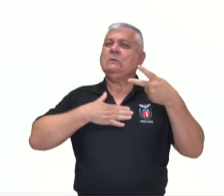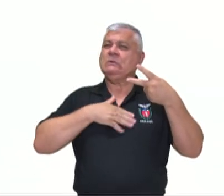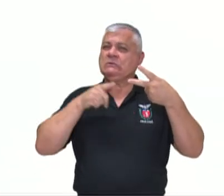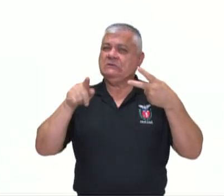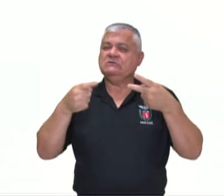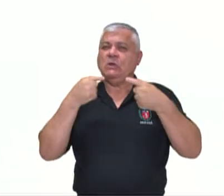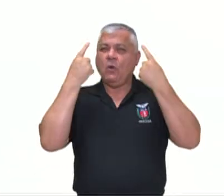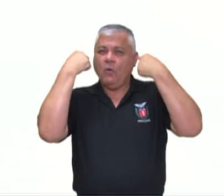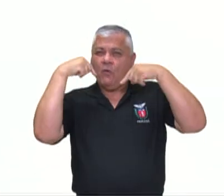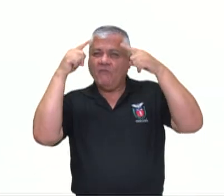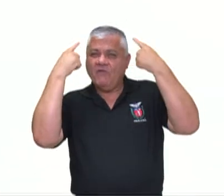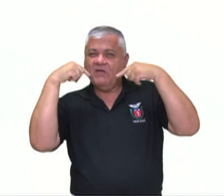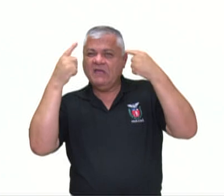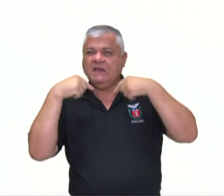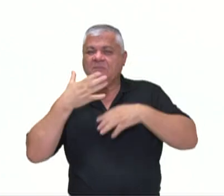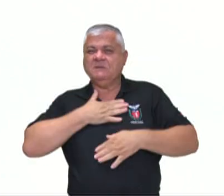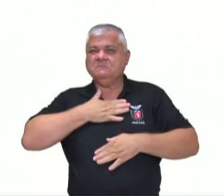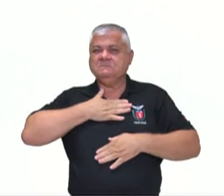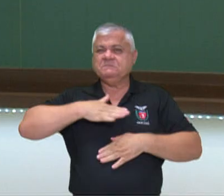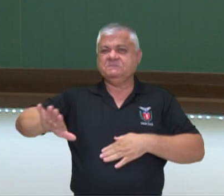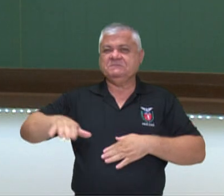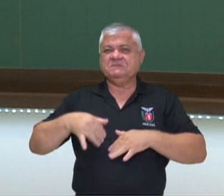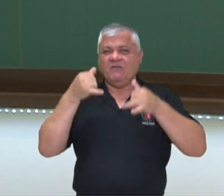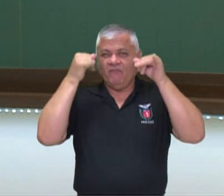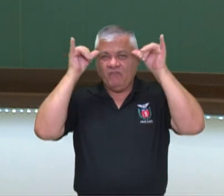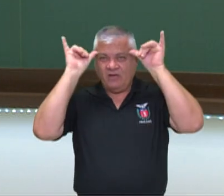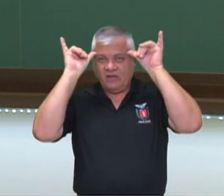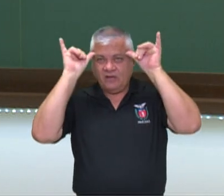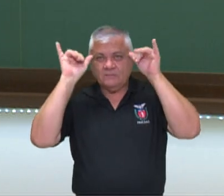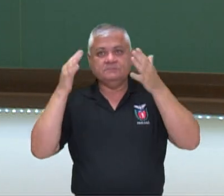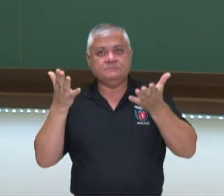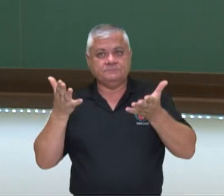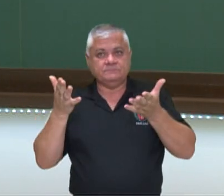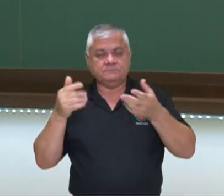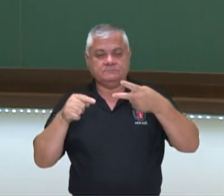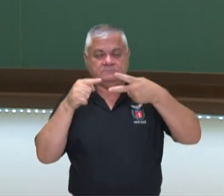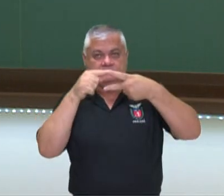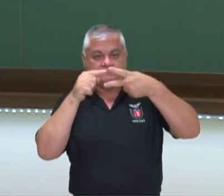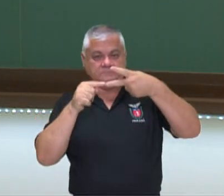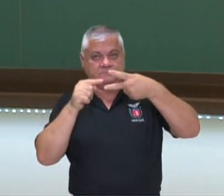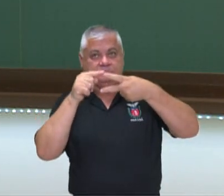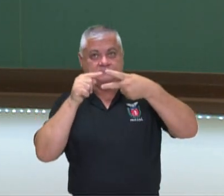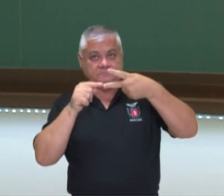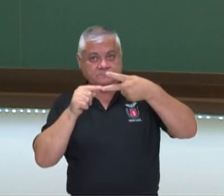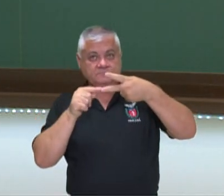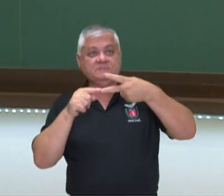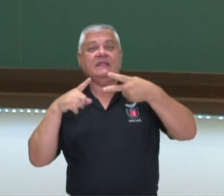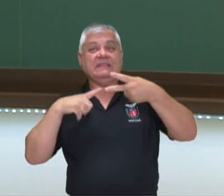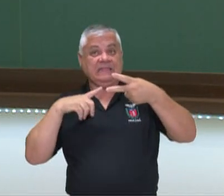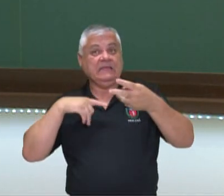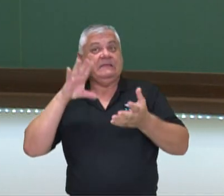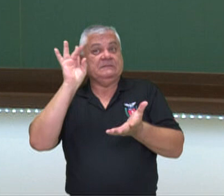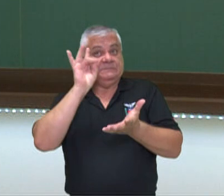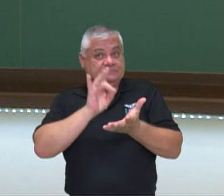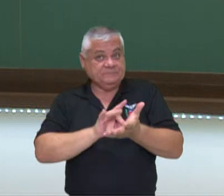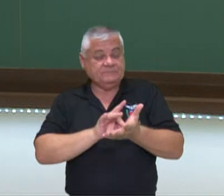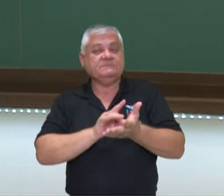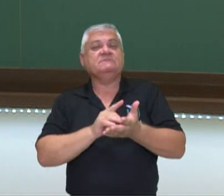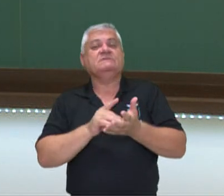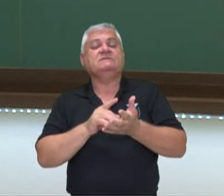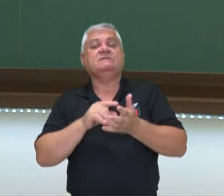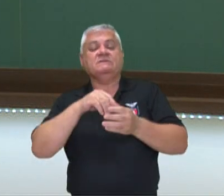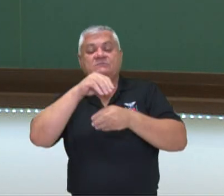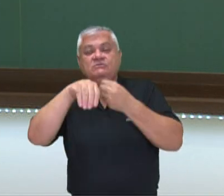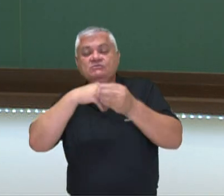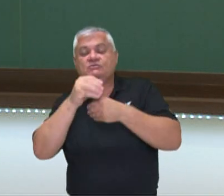de ovelhas, mas não gosta de vacas. Observem que nós temos afirmativo e negativo